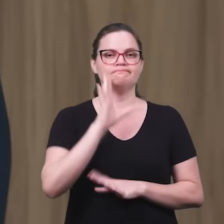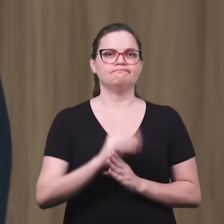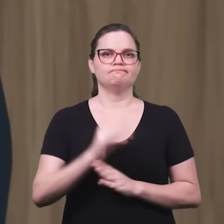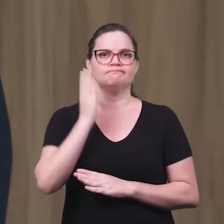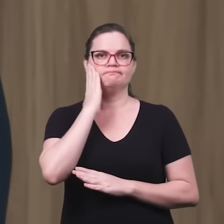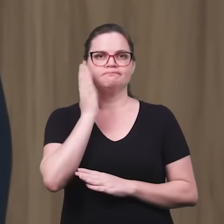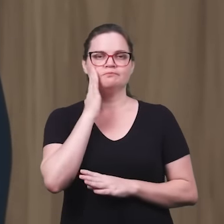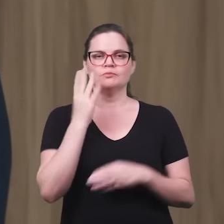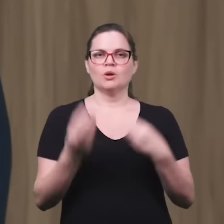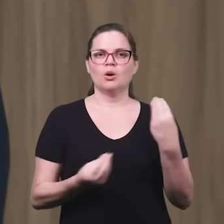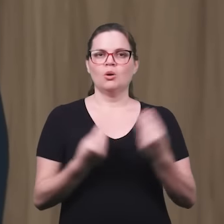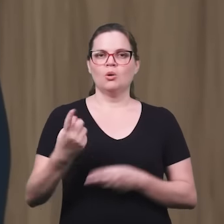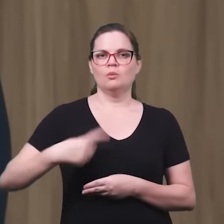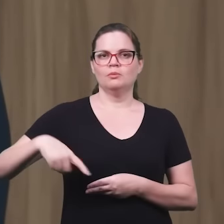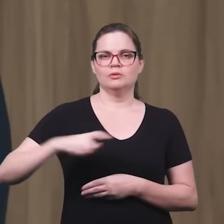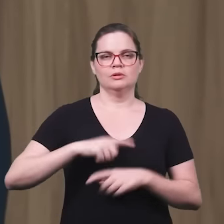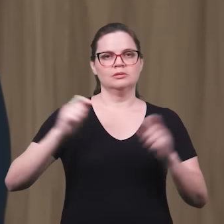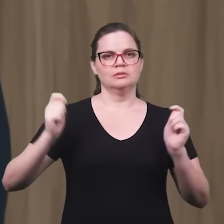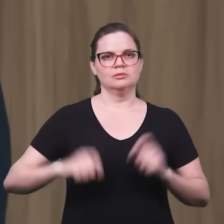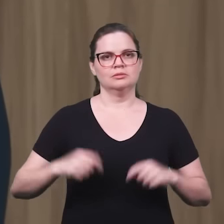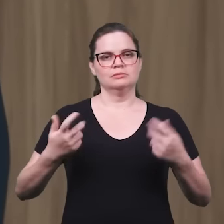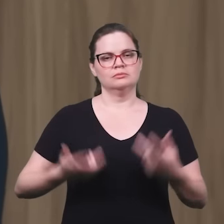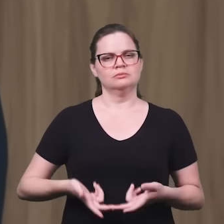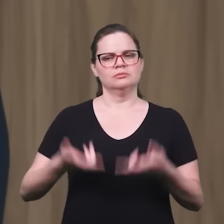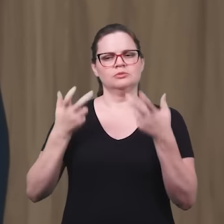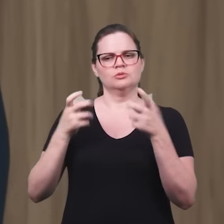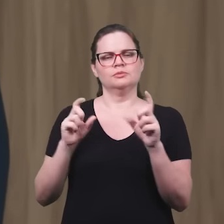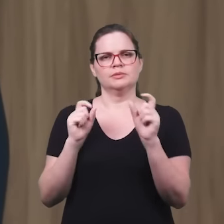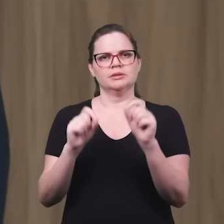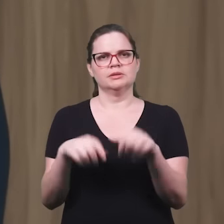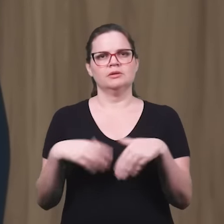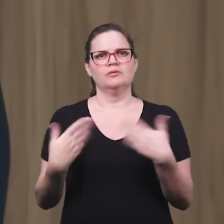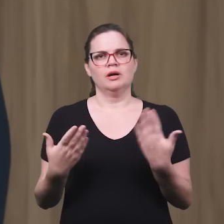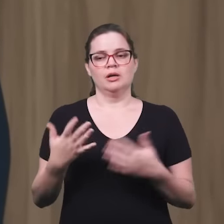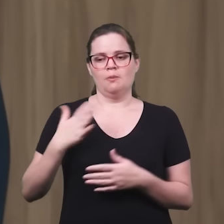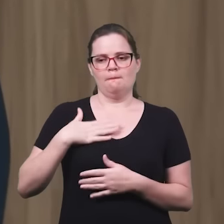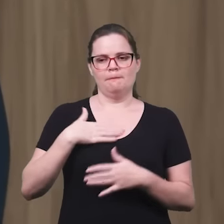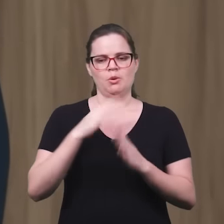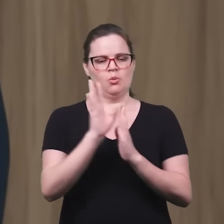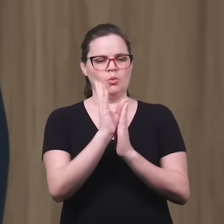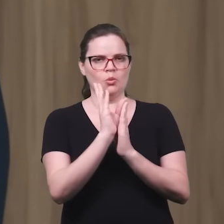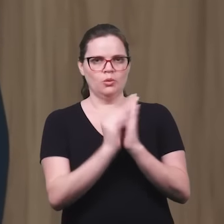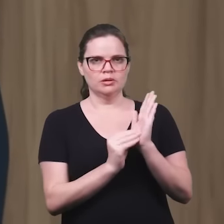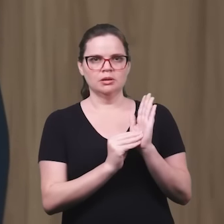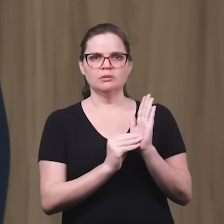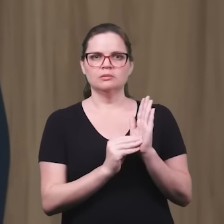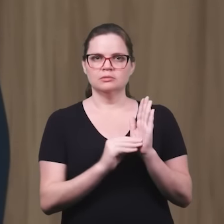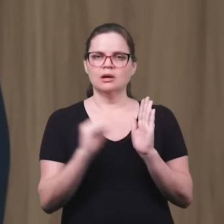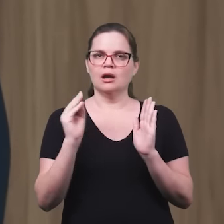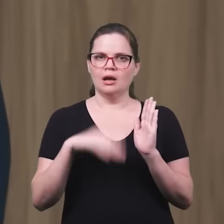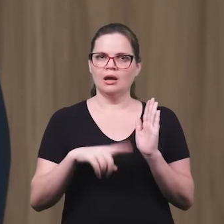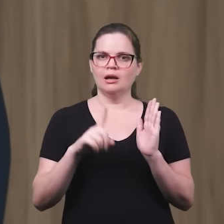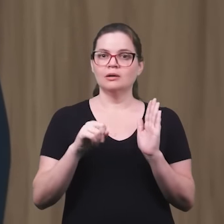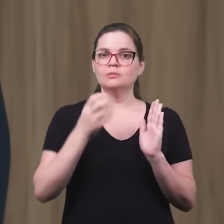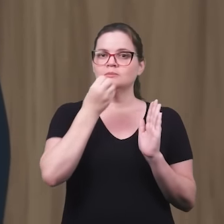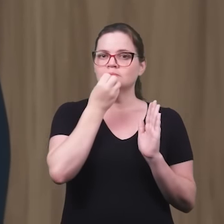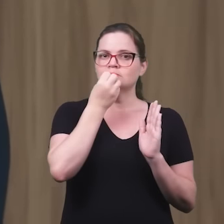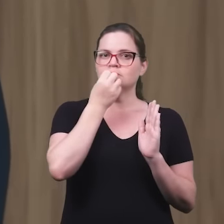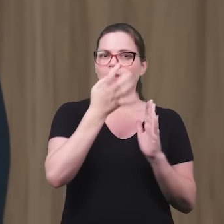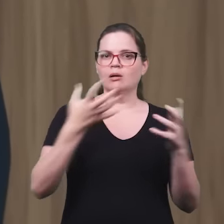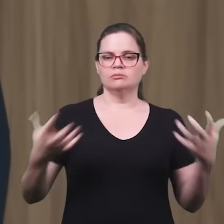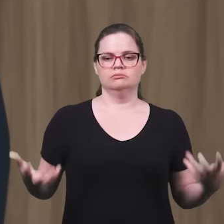saber como nós podemos identificar os sinais de que o nosso conteúdo ele realmente está gerando